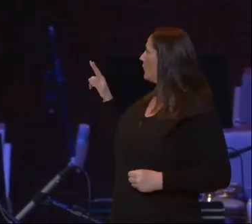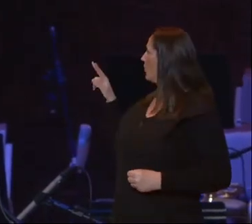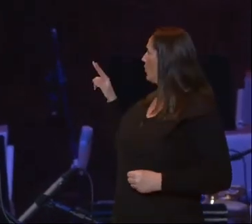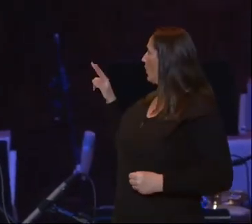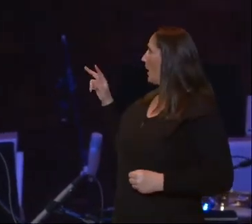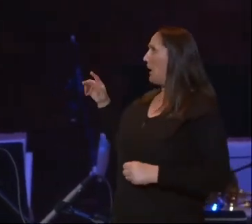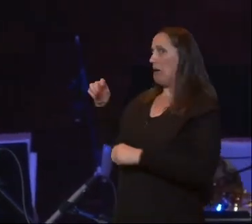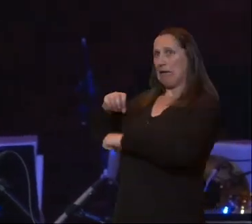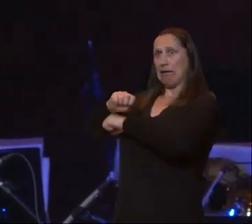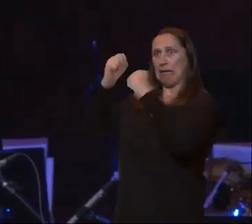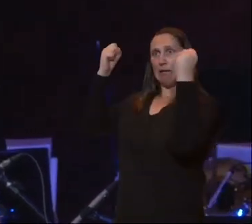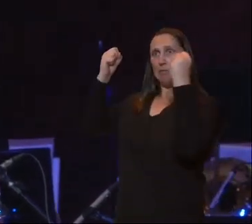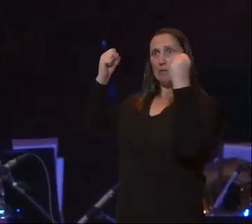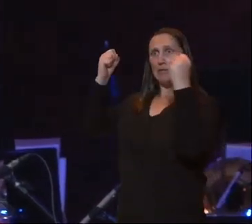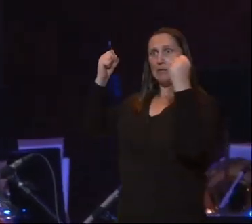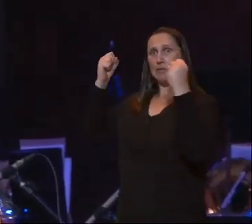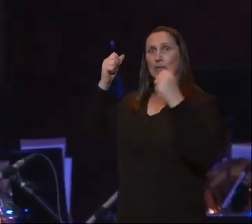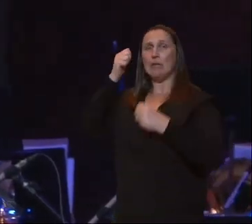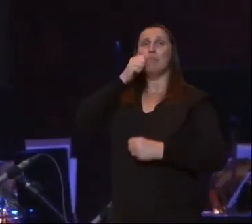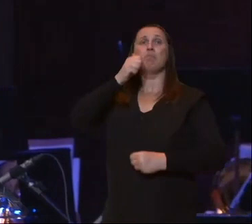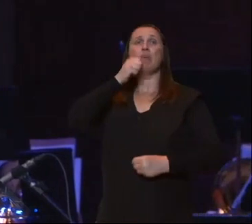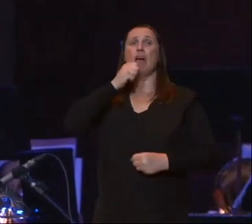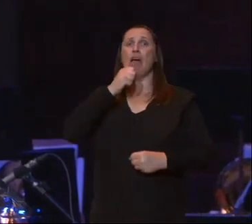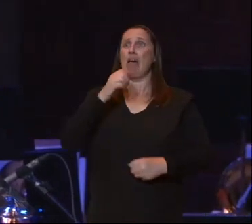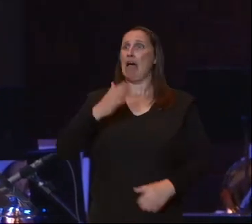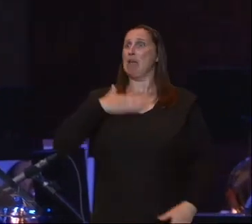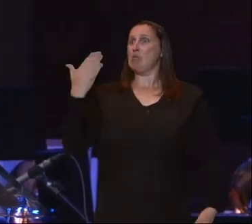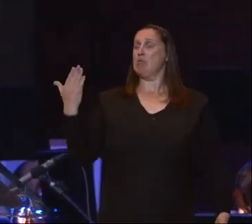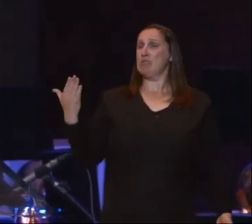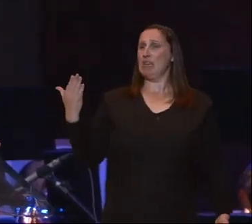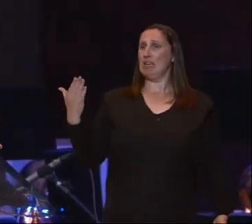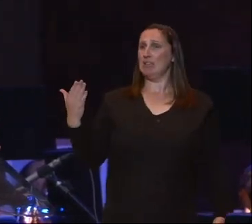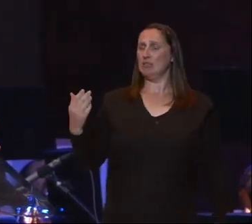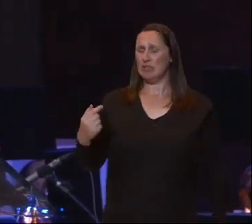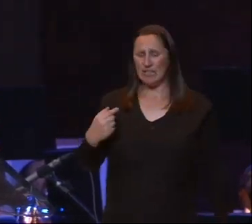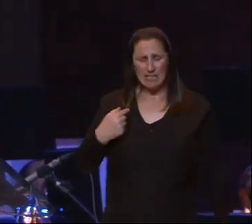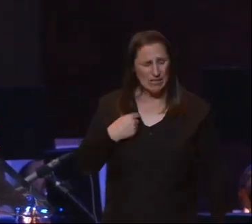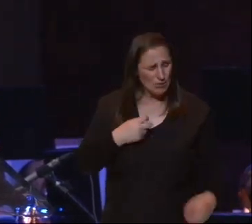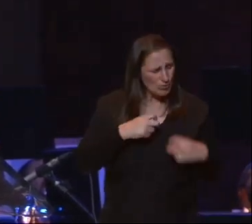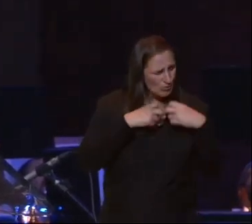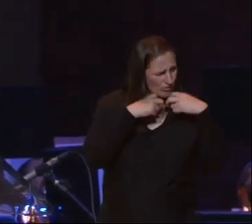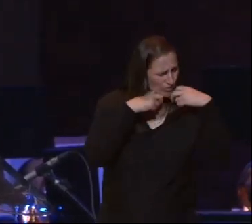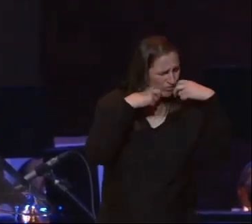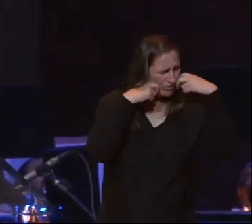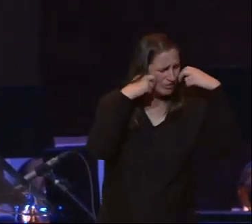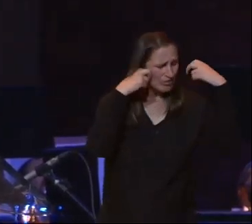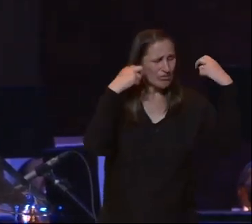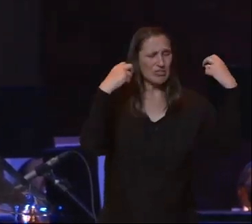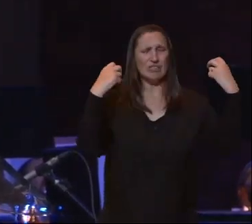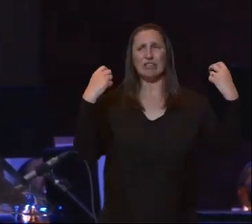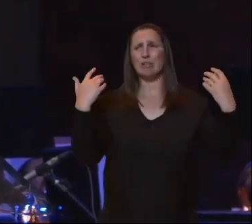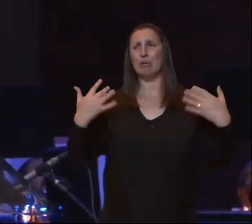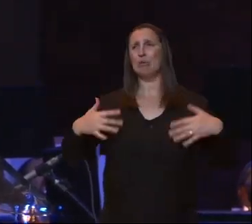assustada. Eu lembro que eu me senti tão envergonhado.